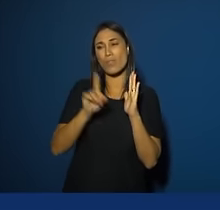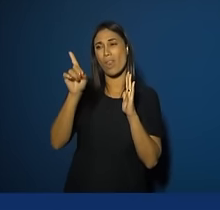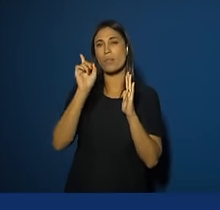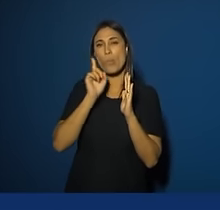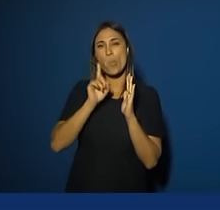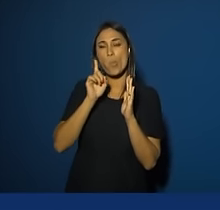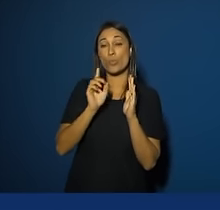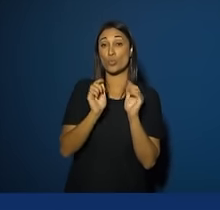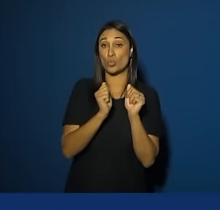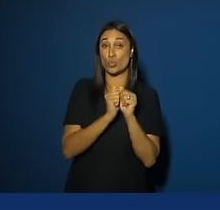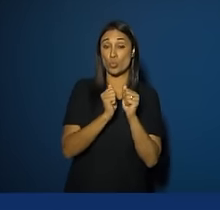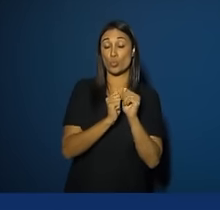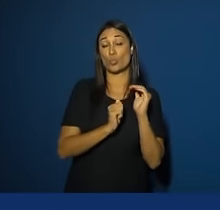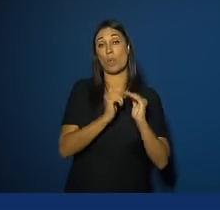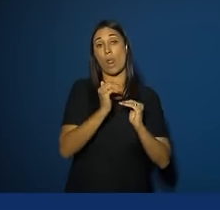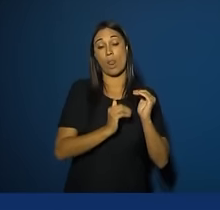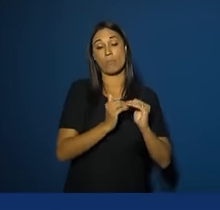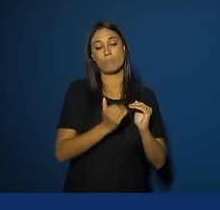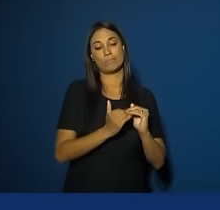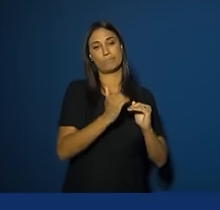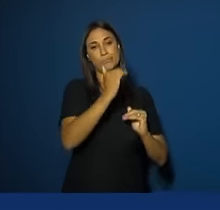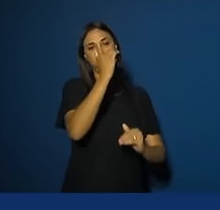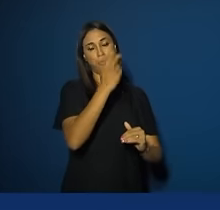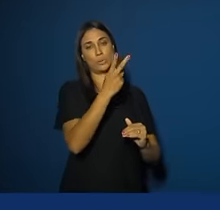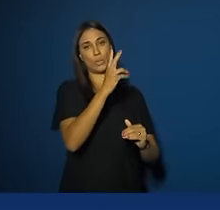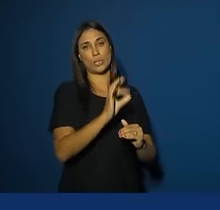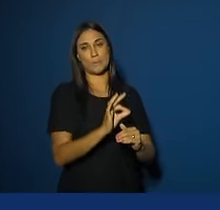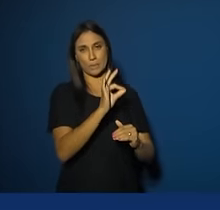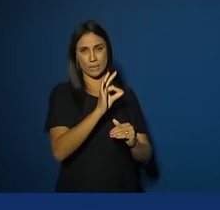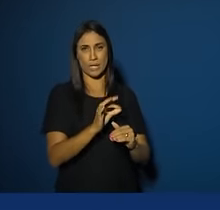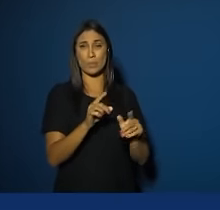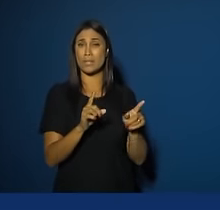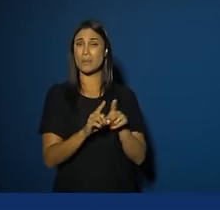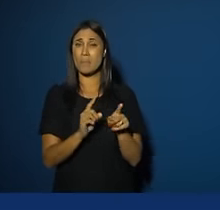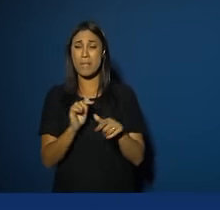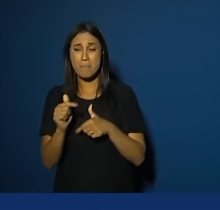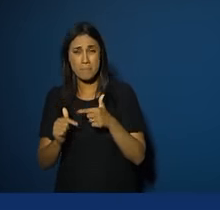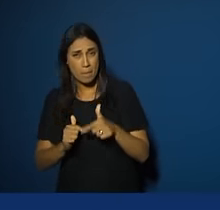com atividade ainda crescendo 2% e em pleno emprego,